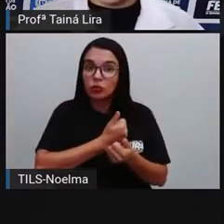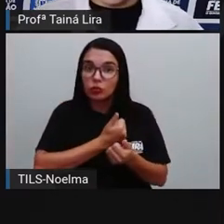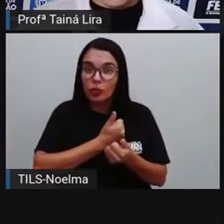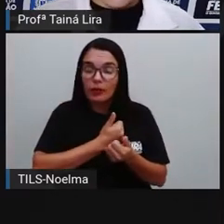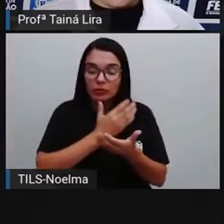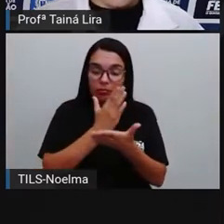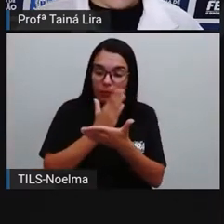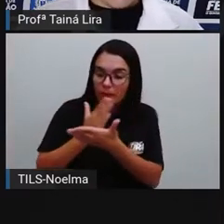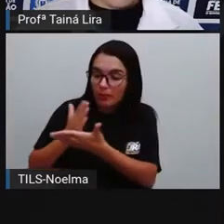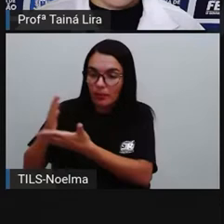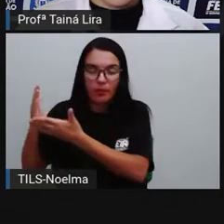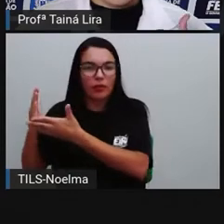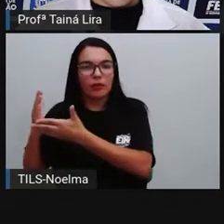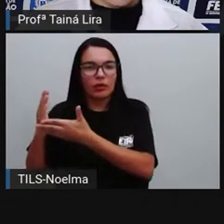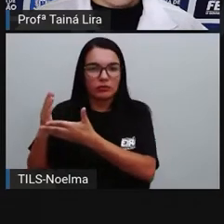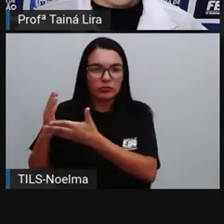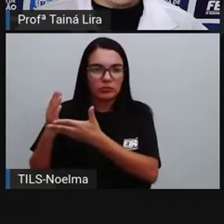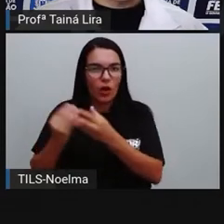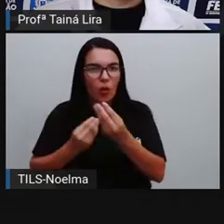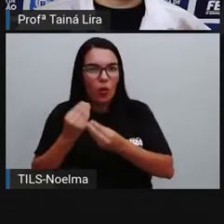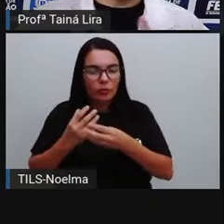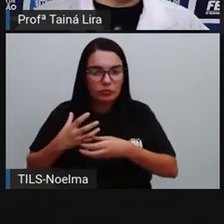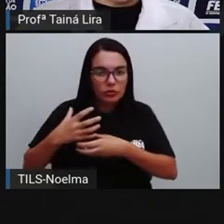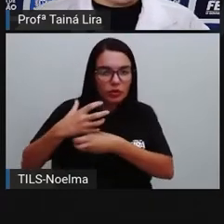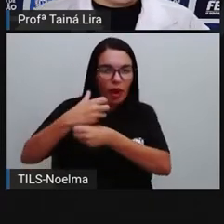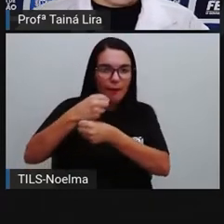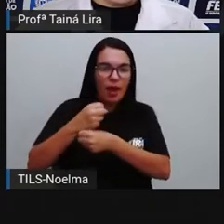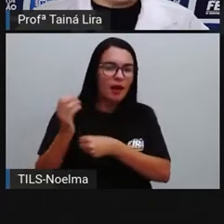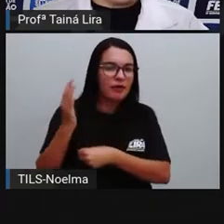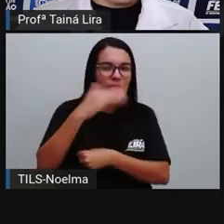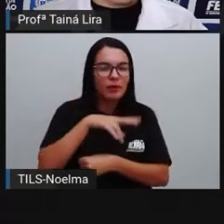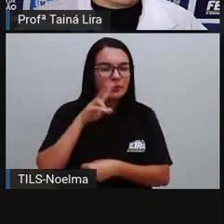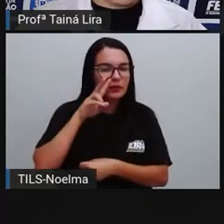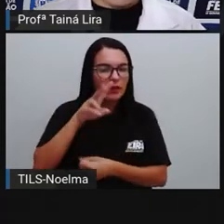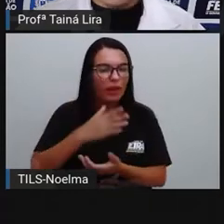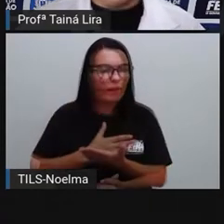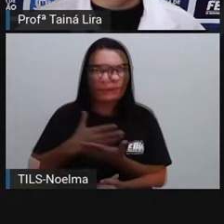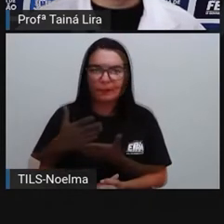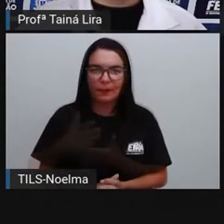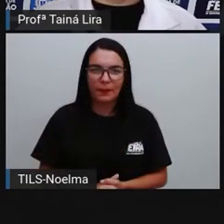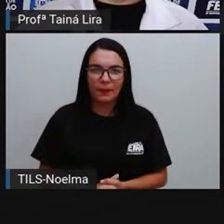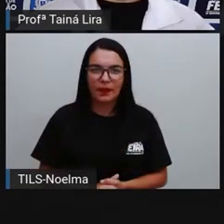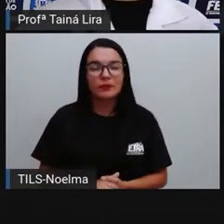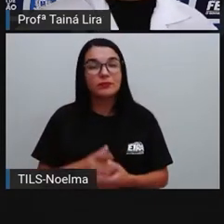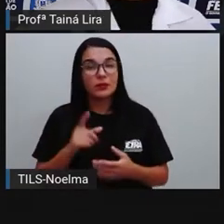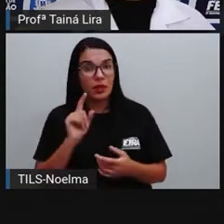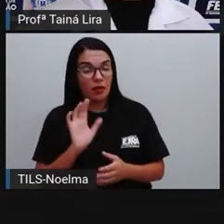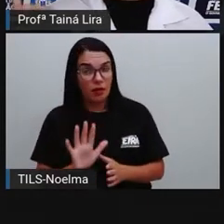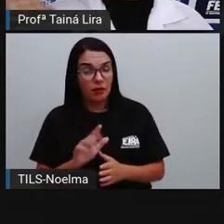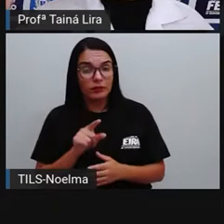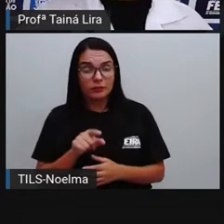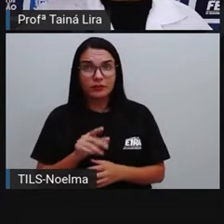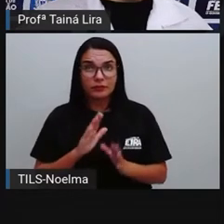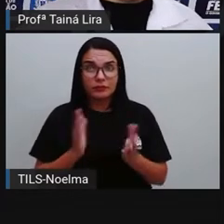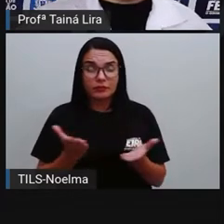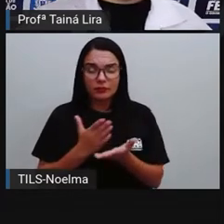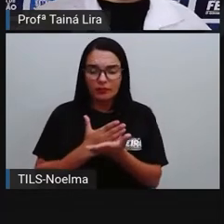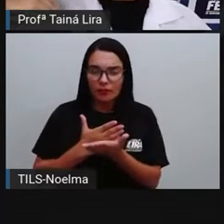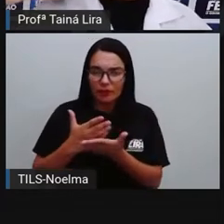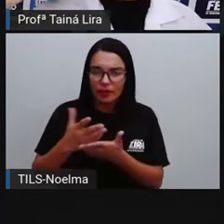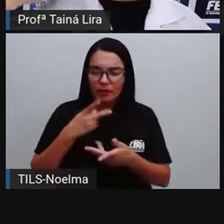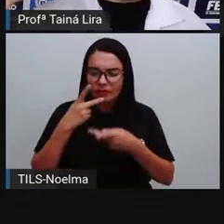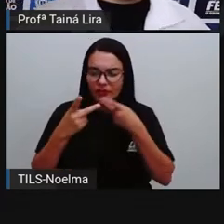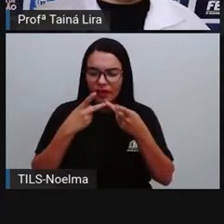de números perto então vamos lá vamos começar bom nós Já começamos